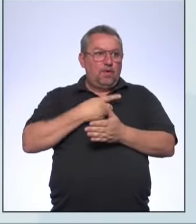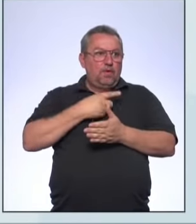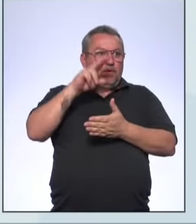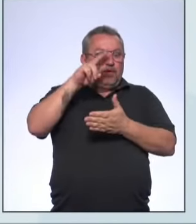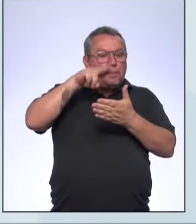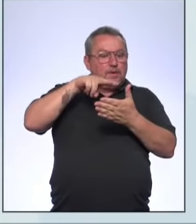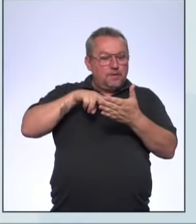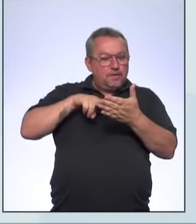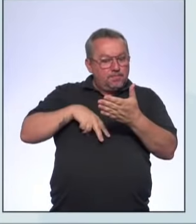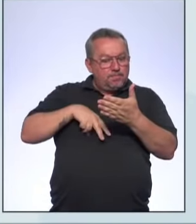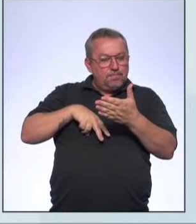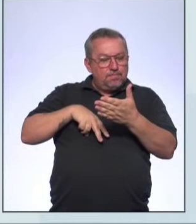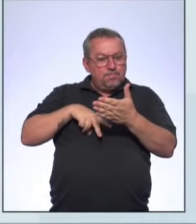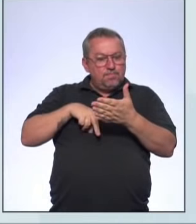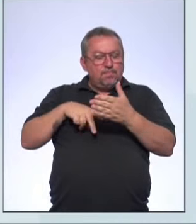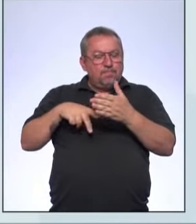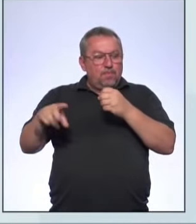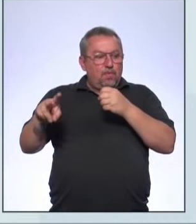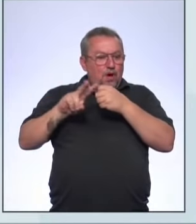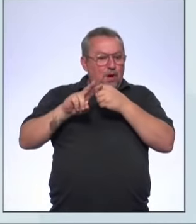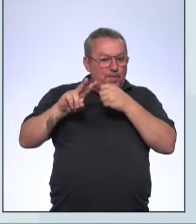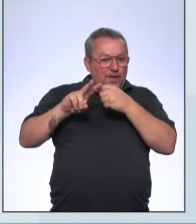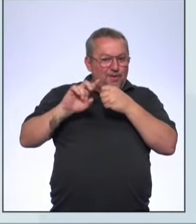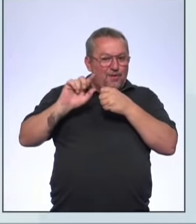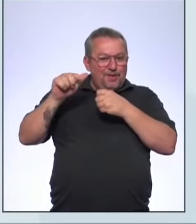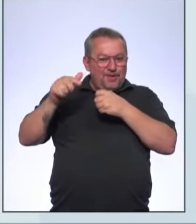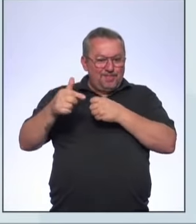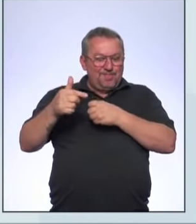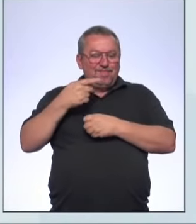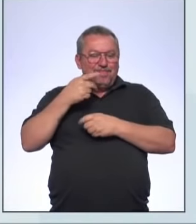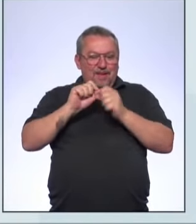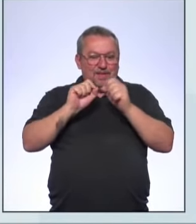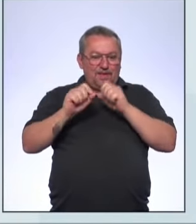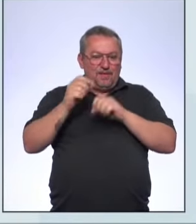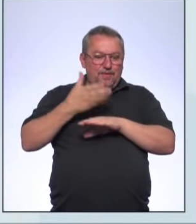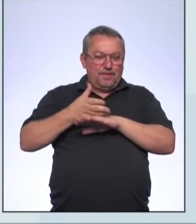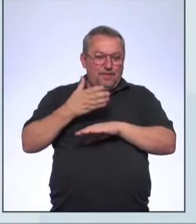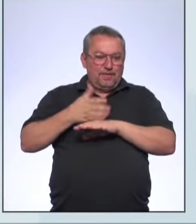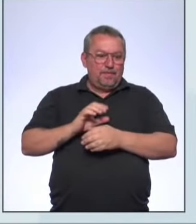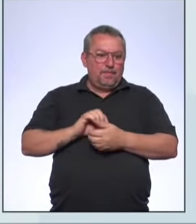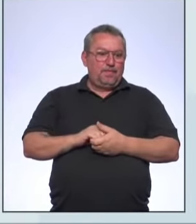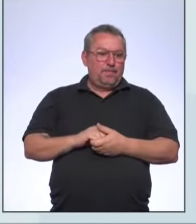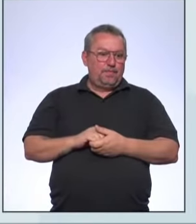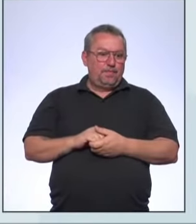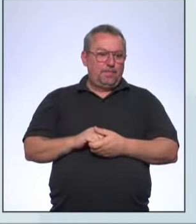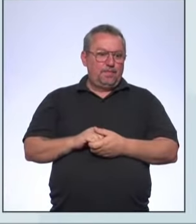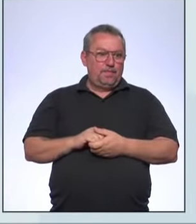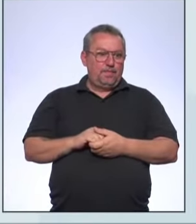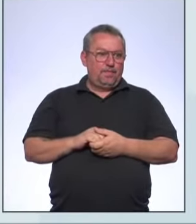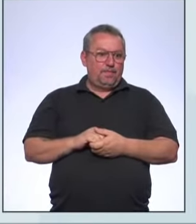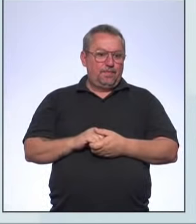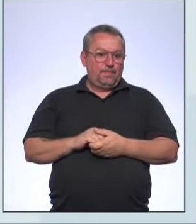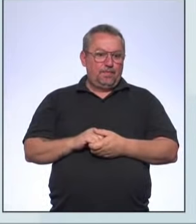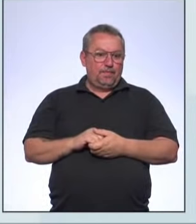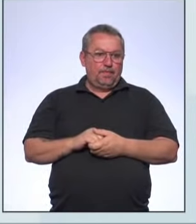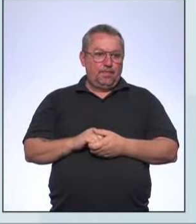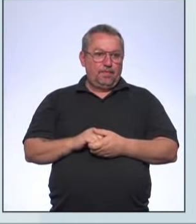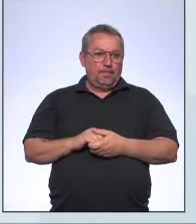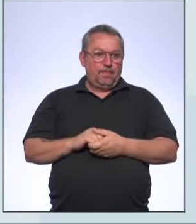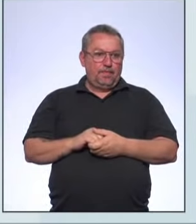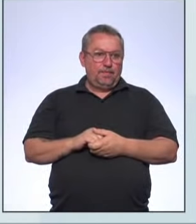vamos ler né o vocabulário e depois a gente nós vamos fazer o exercício certo ou